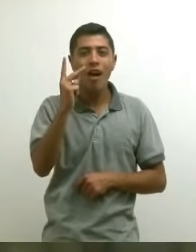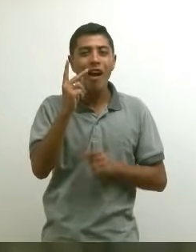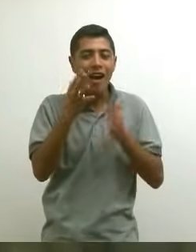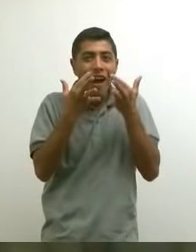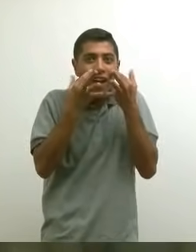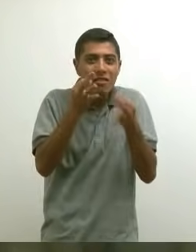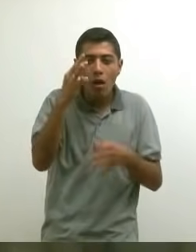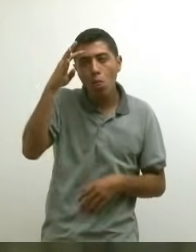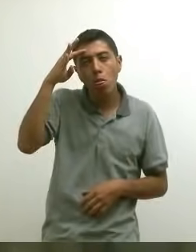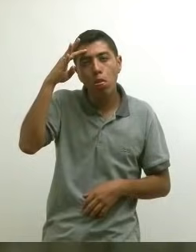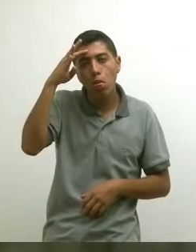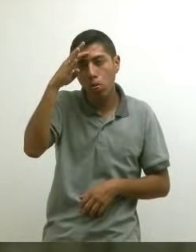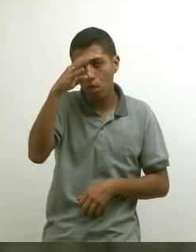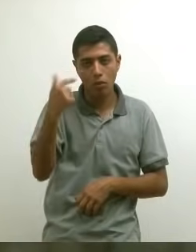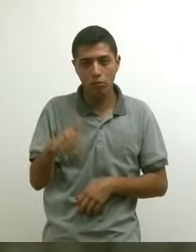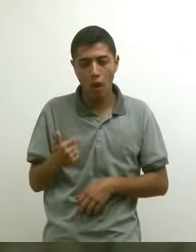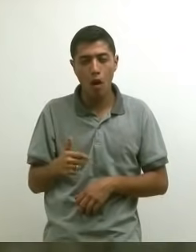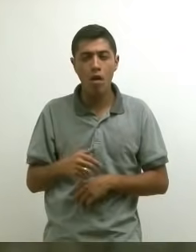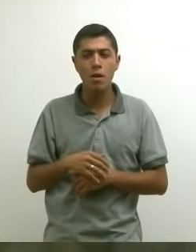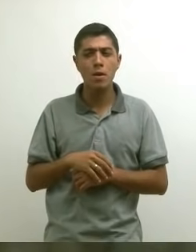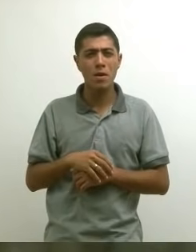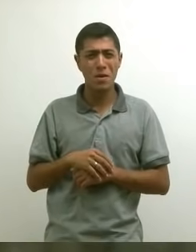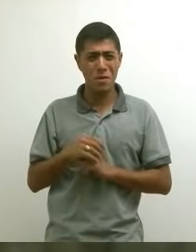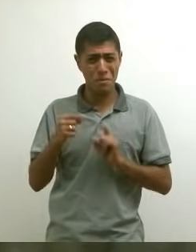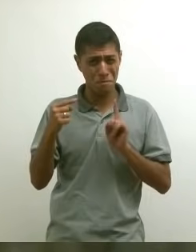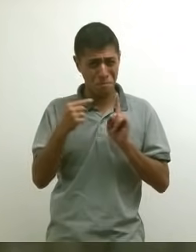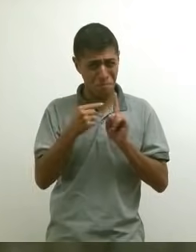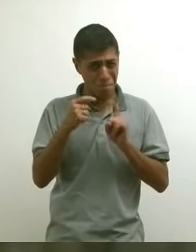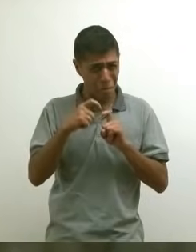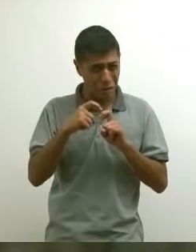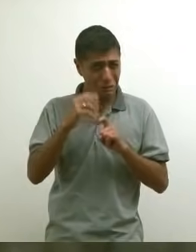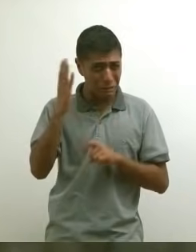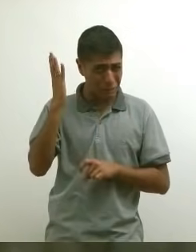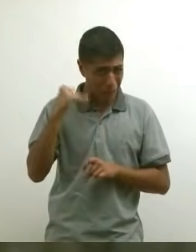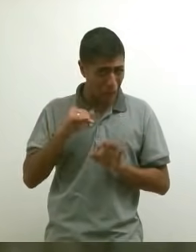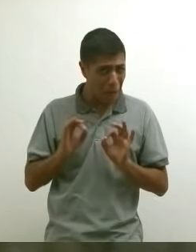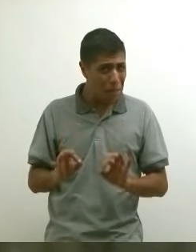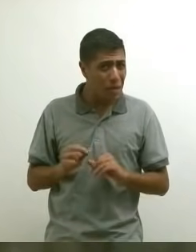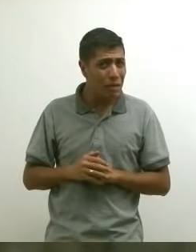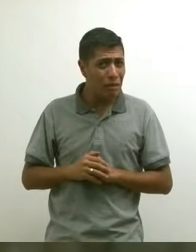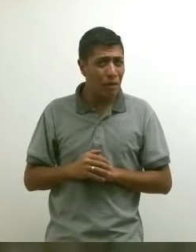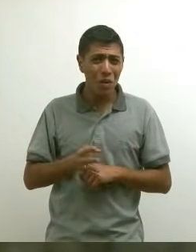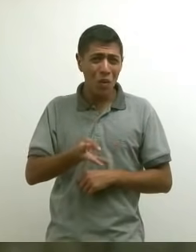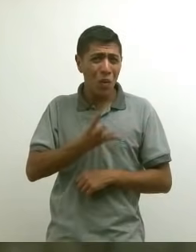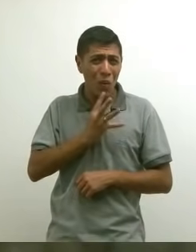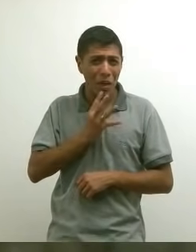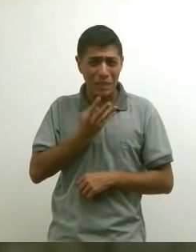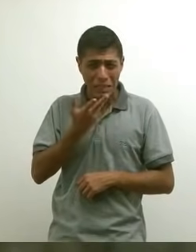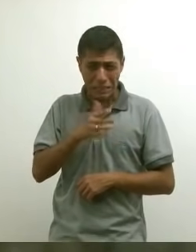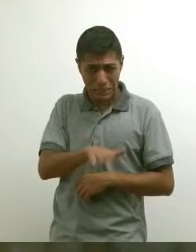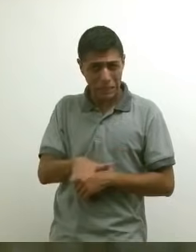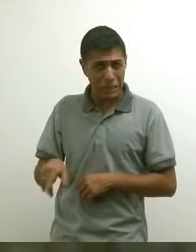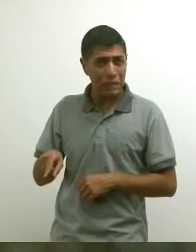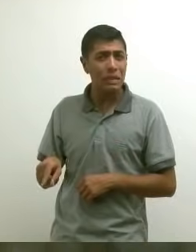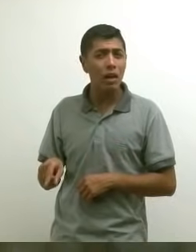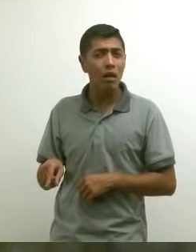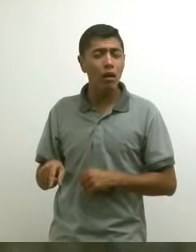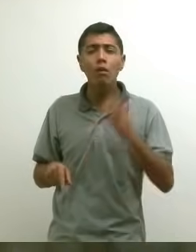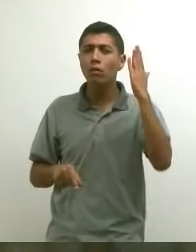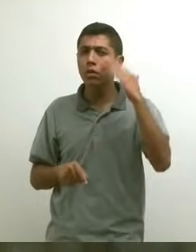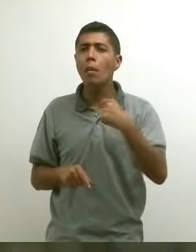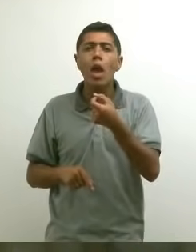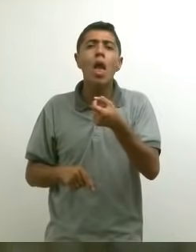conhecem mesmo essas crianças que estão medicando tem a consciência dos efeitos colaterais da ritalina